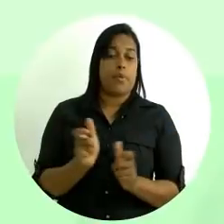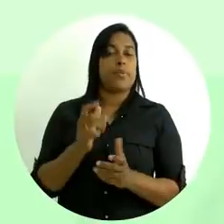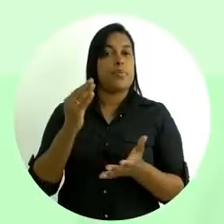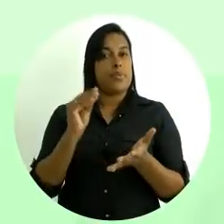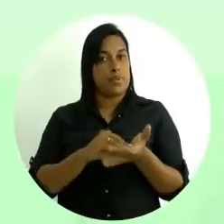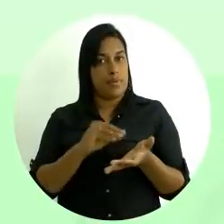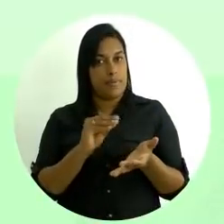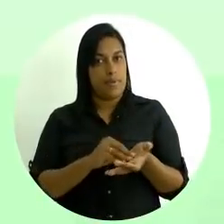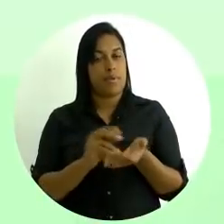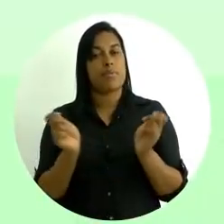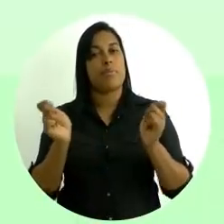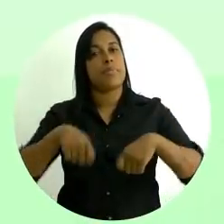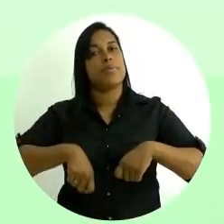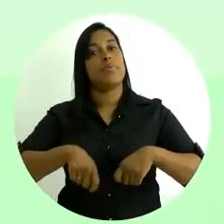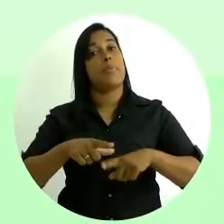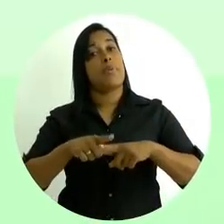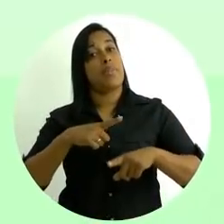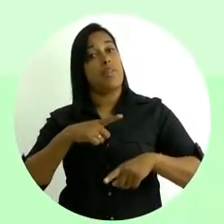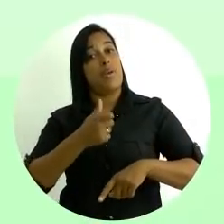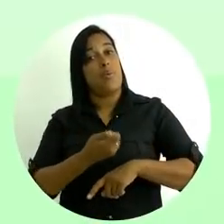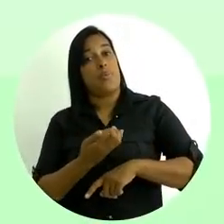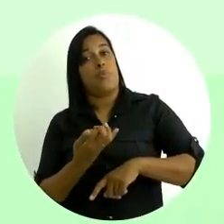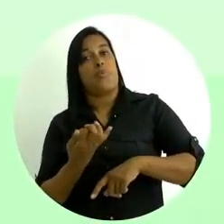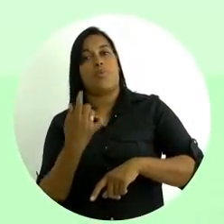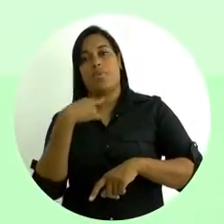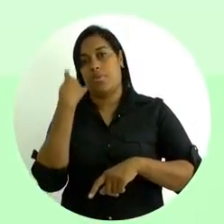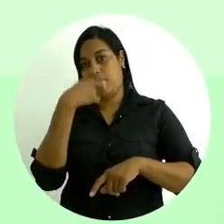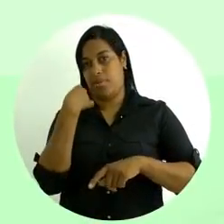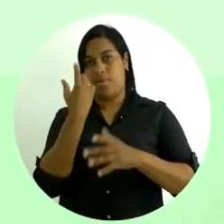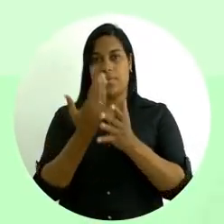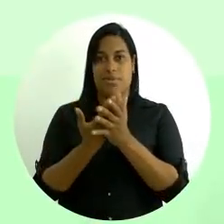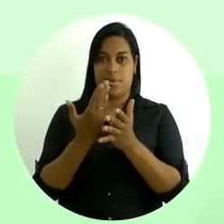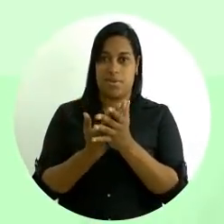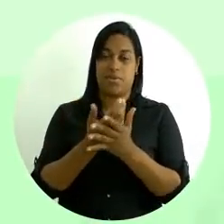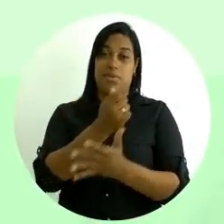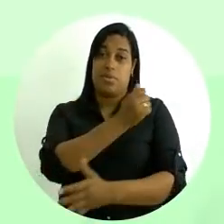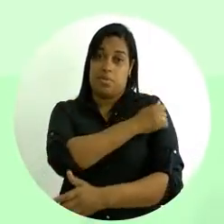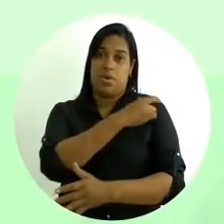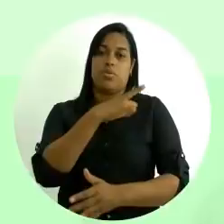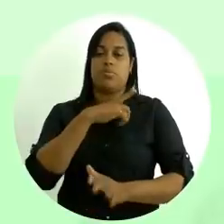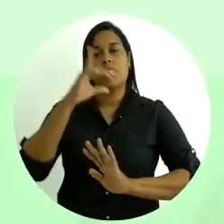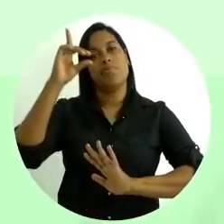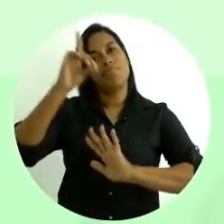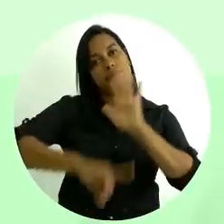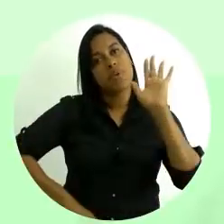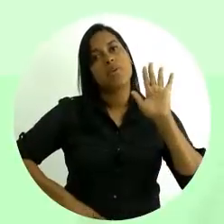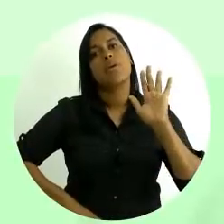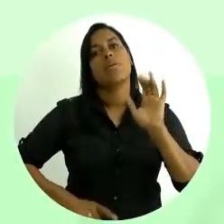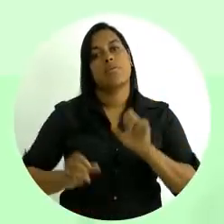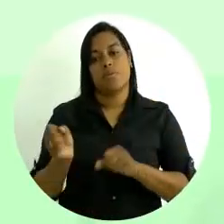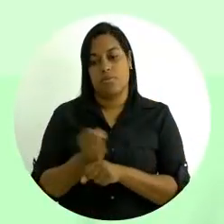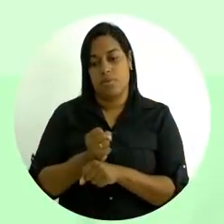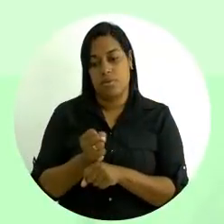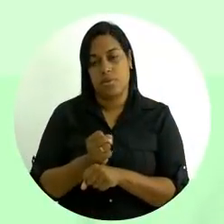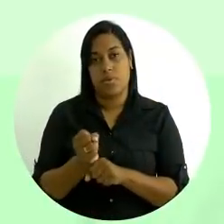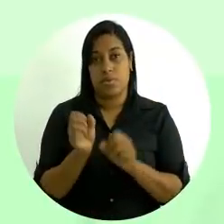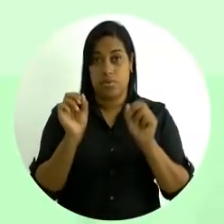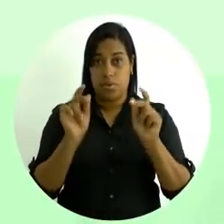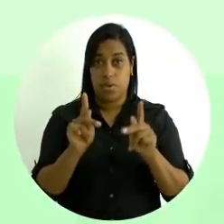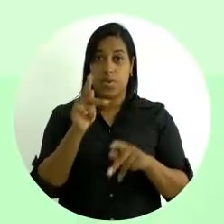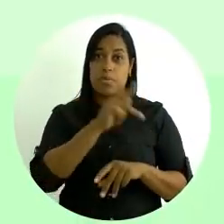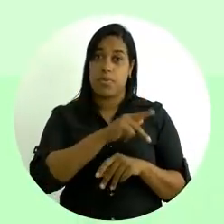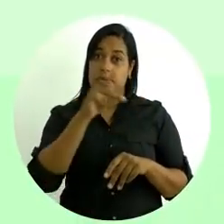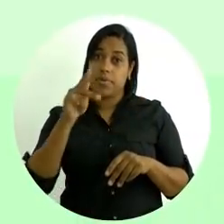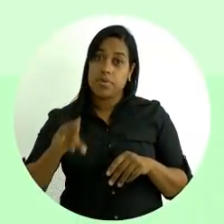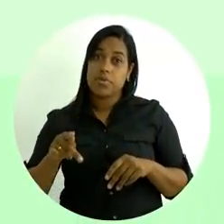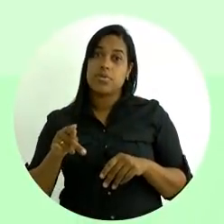de falta possível, porque tem um número de horas, aulas que o aluno tem direito durante o ano, tá bom?